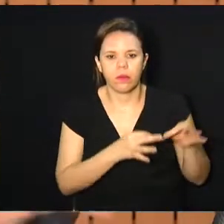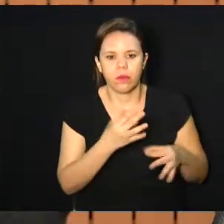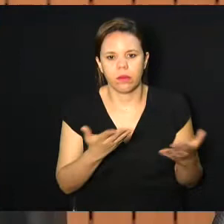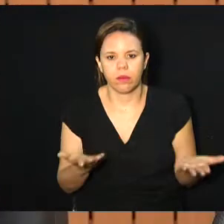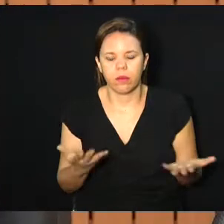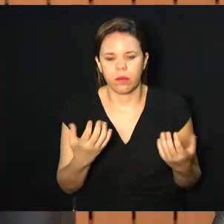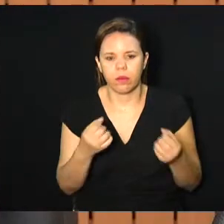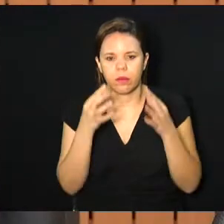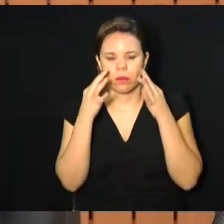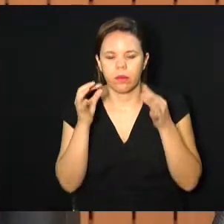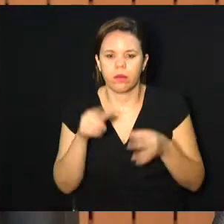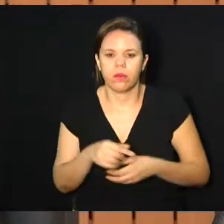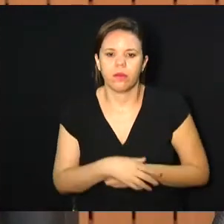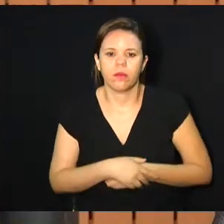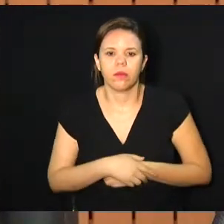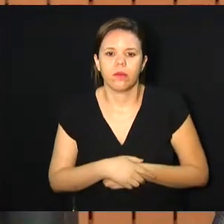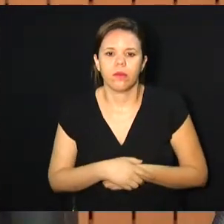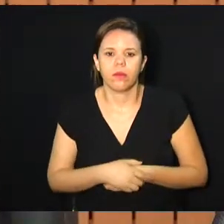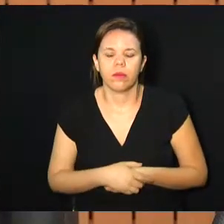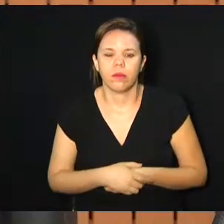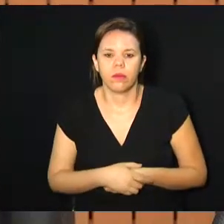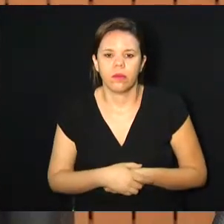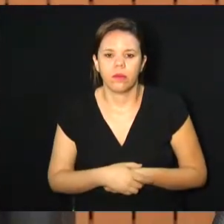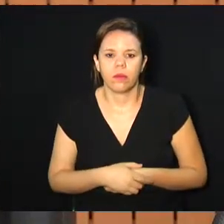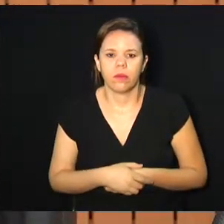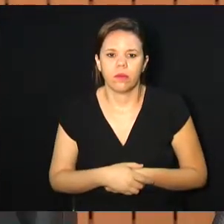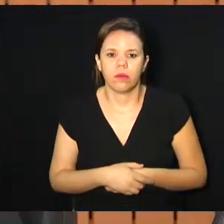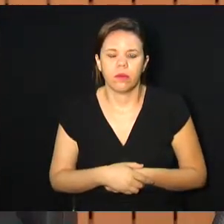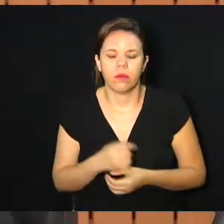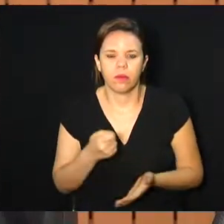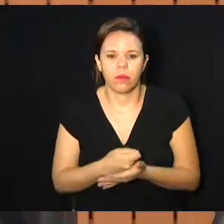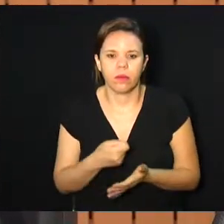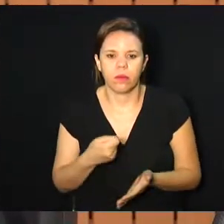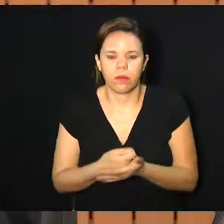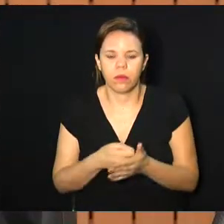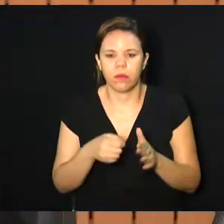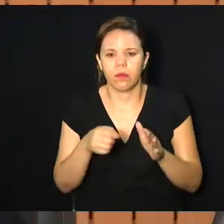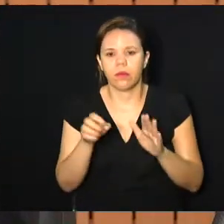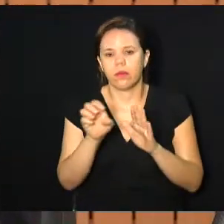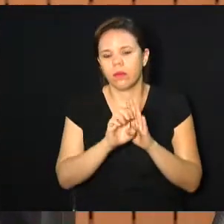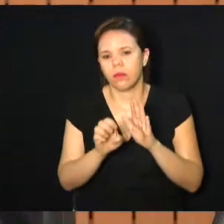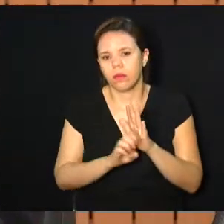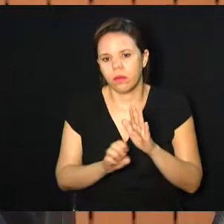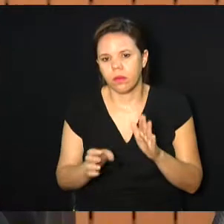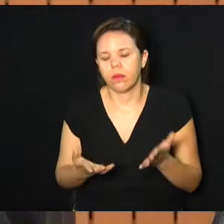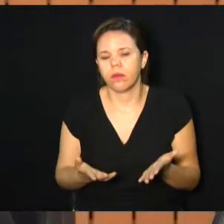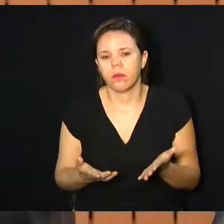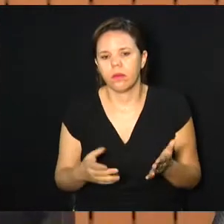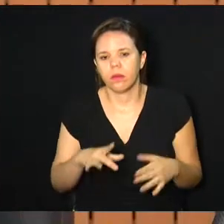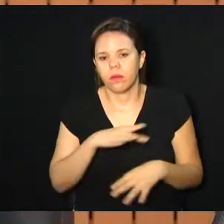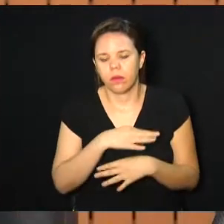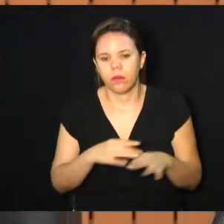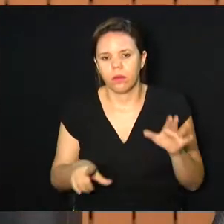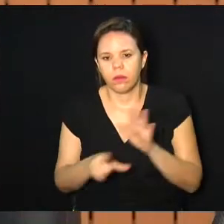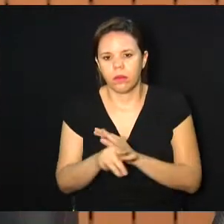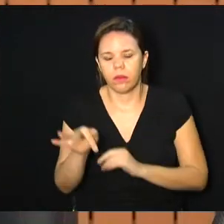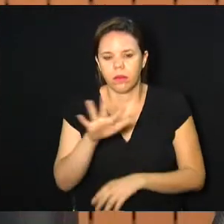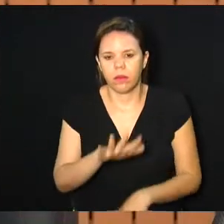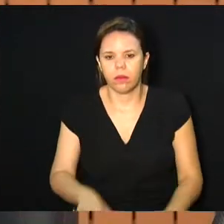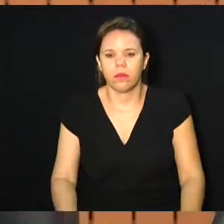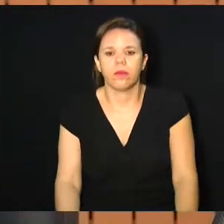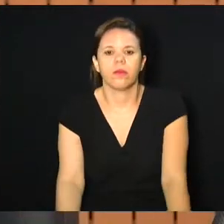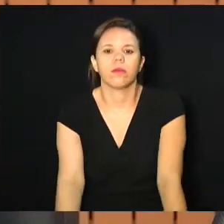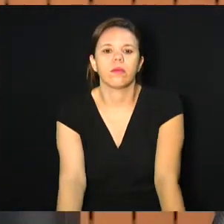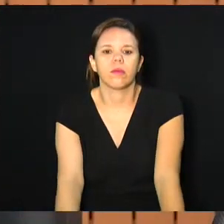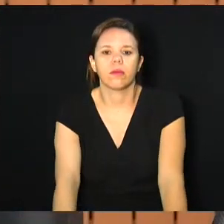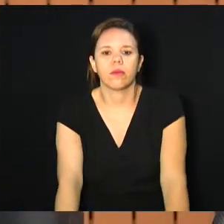se atentou a isso, né? Aliás, até a exigência do Estatuto da Cidade, que é uma lei federal. Bom,